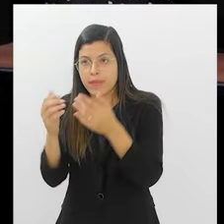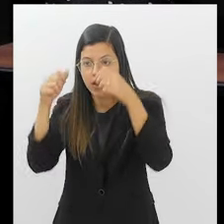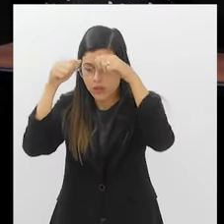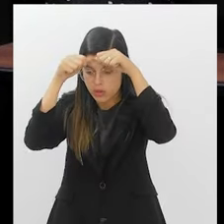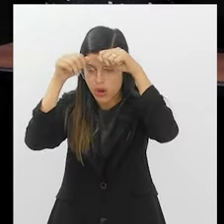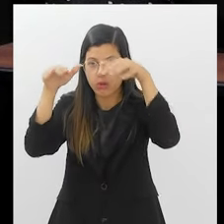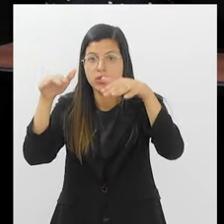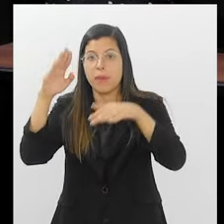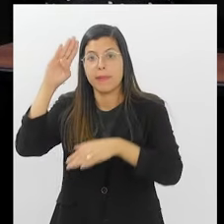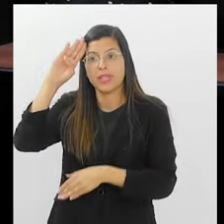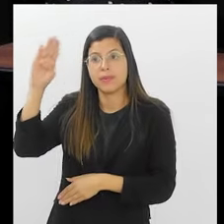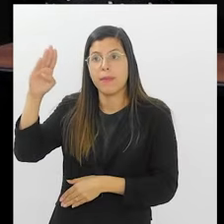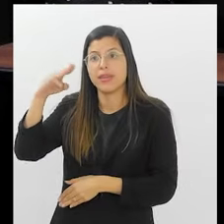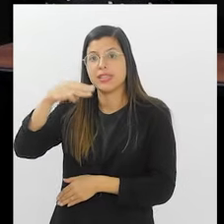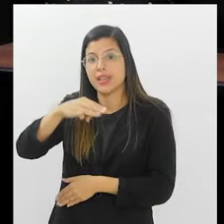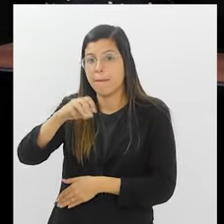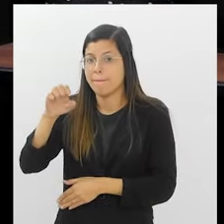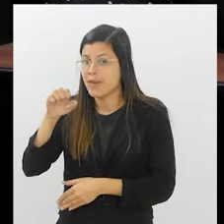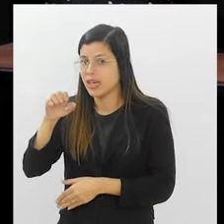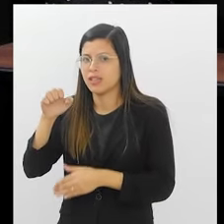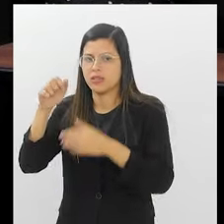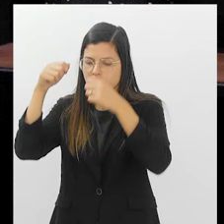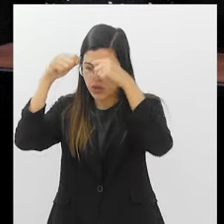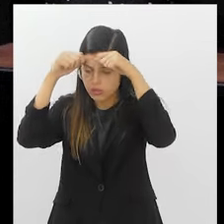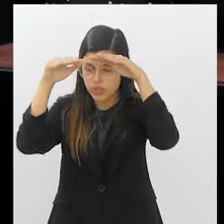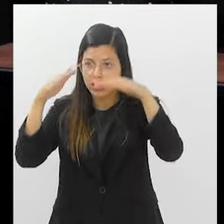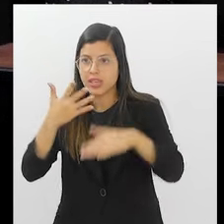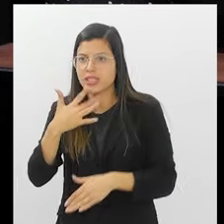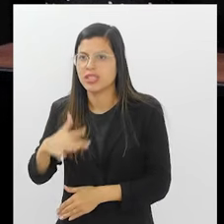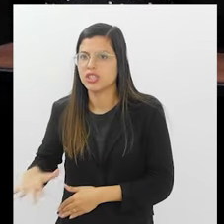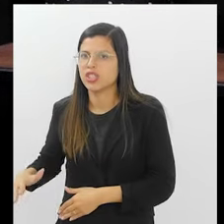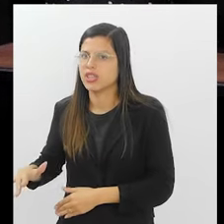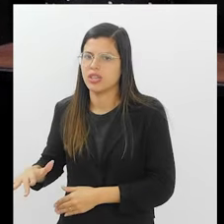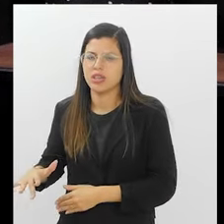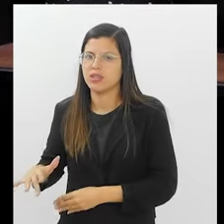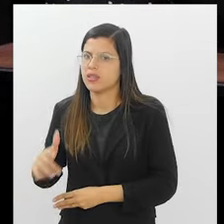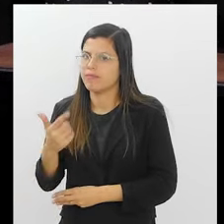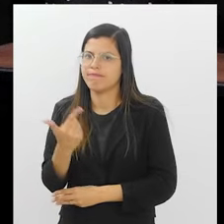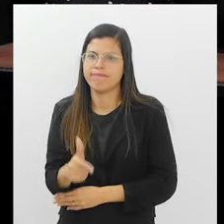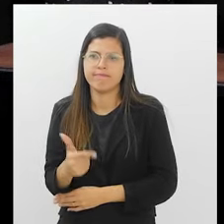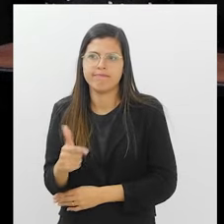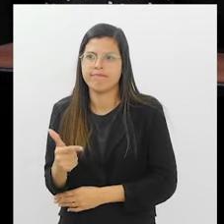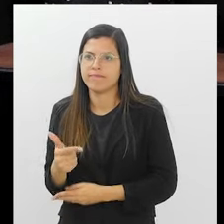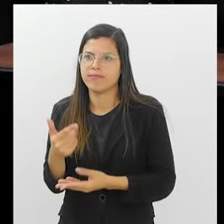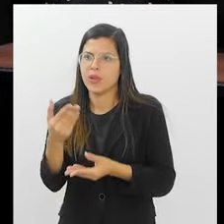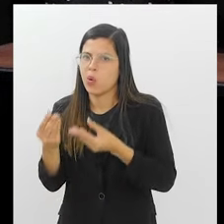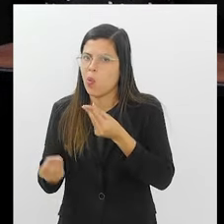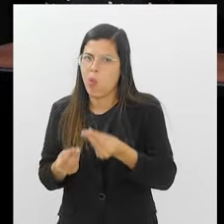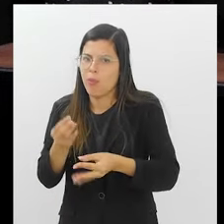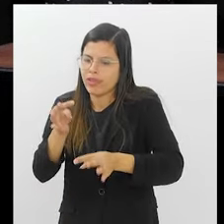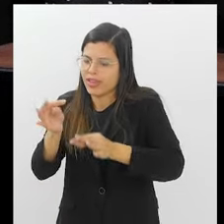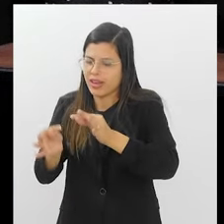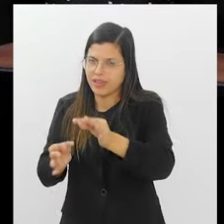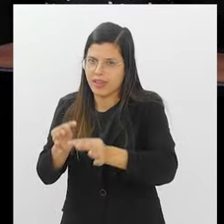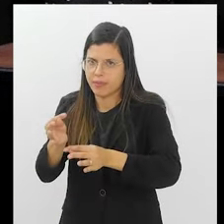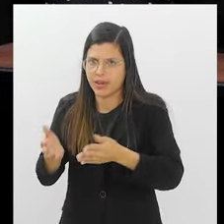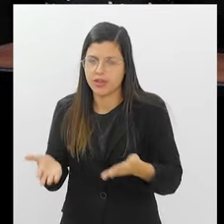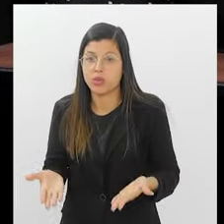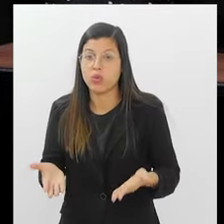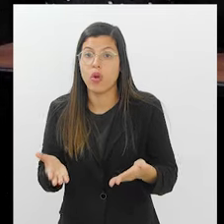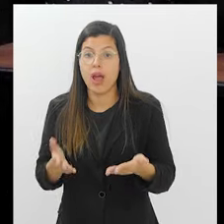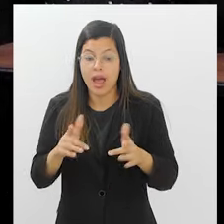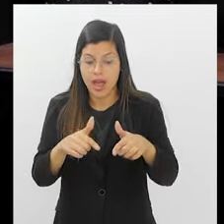se a gente não pensar principalmente na mãe do autista, essas crianças não terão como ser tratadas.